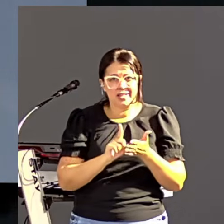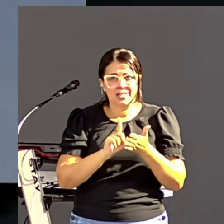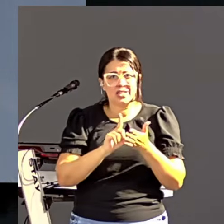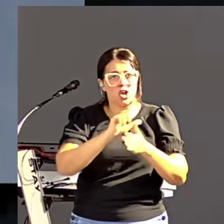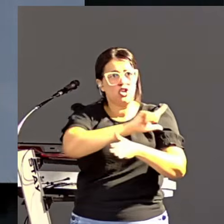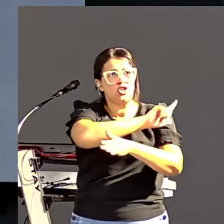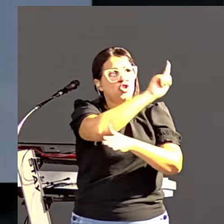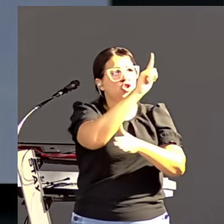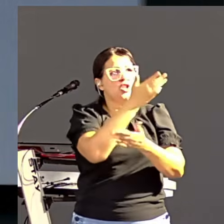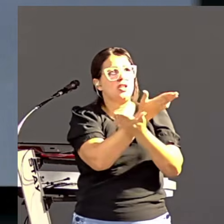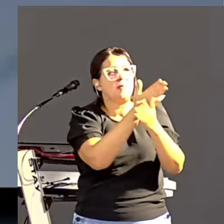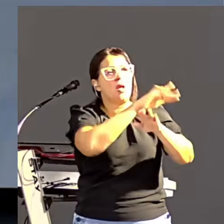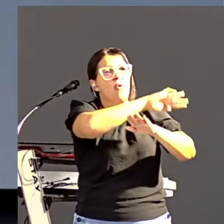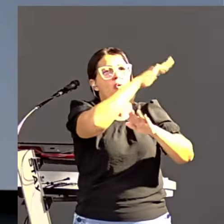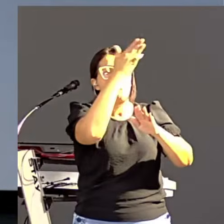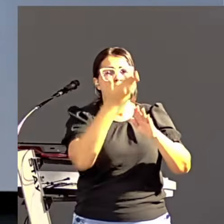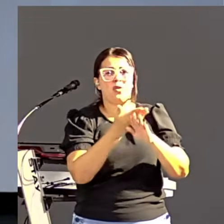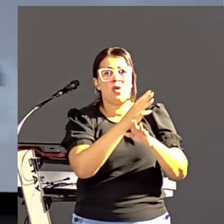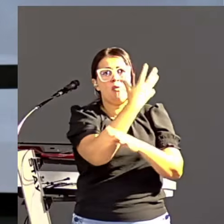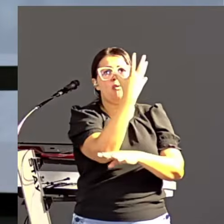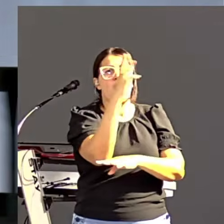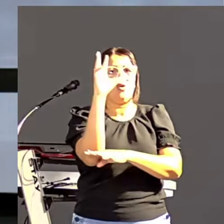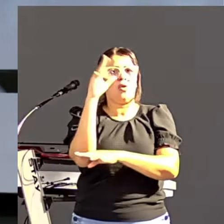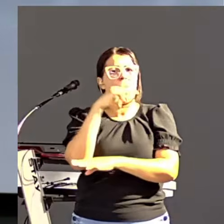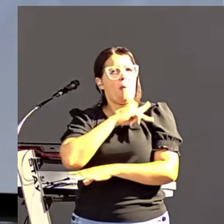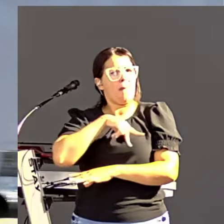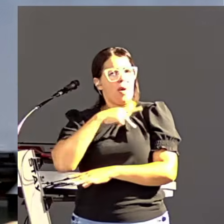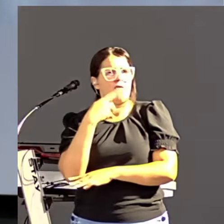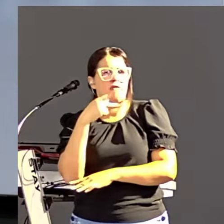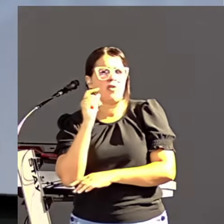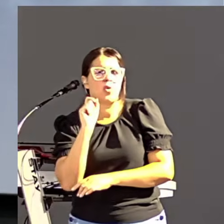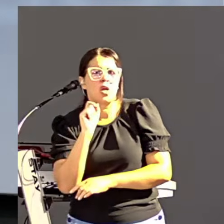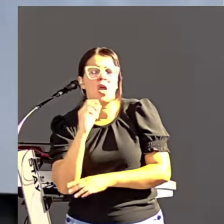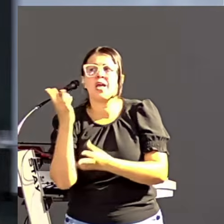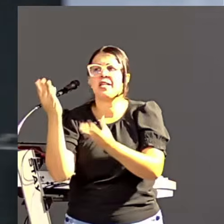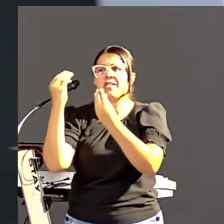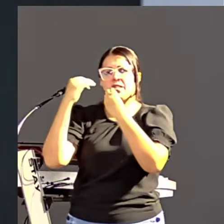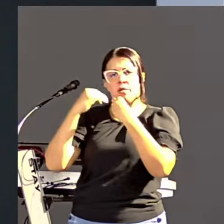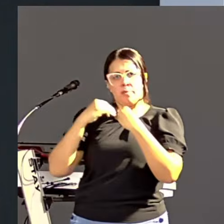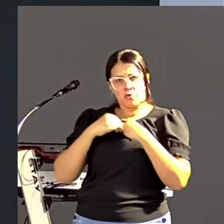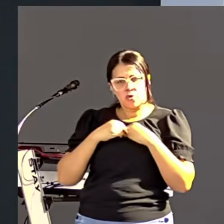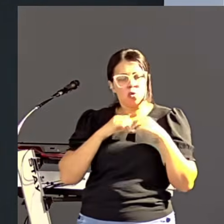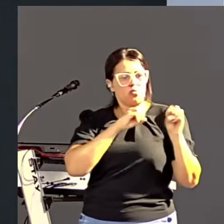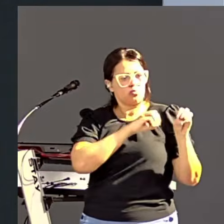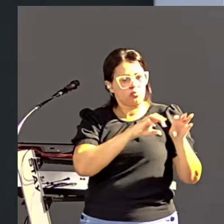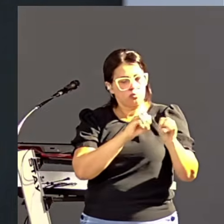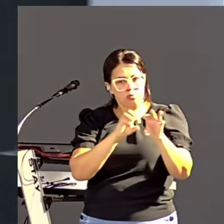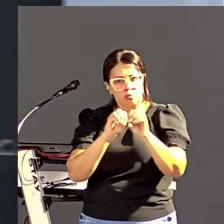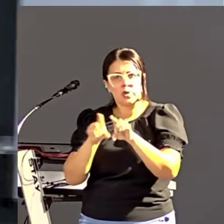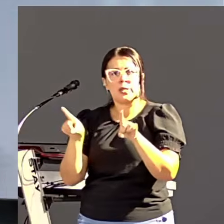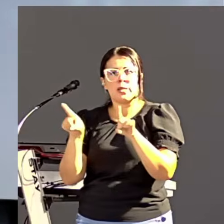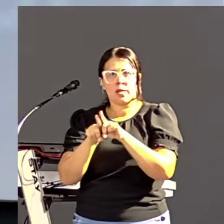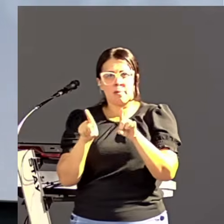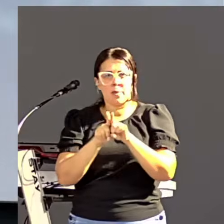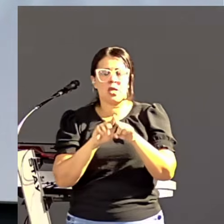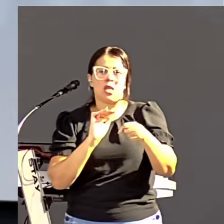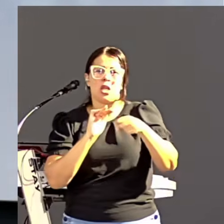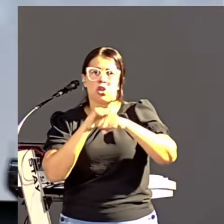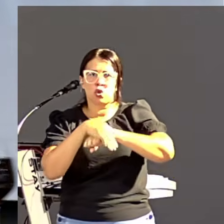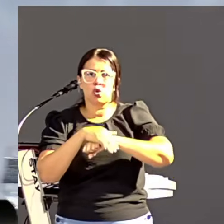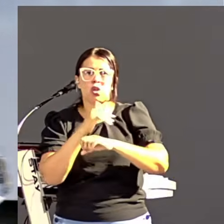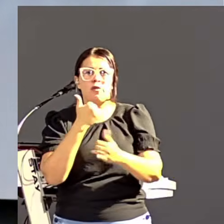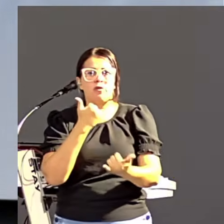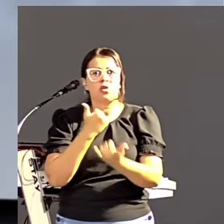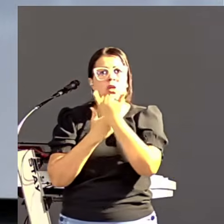Getsemane, o apóstolo Paulo, ele diz assim: que recebi do Senhor o que também vos ensinei, Senhor Jesus, na noite que foi traído,